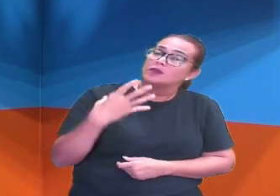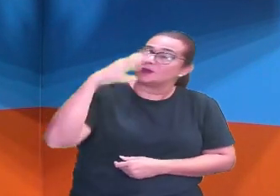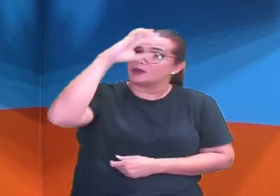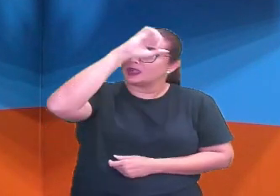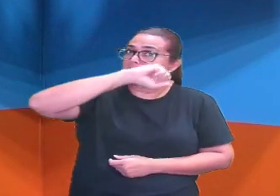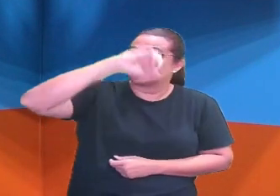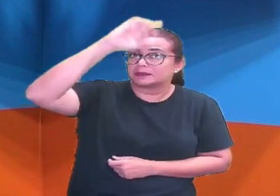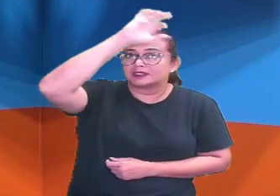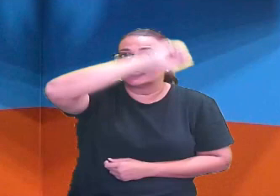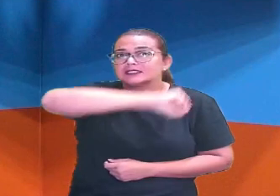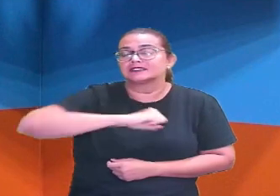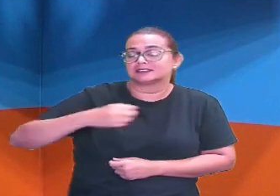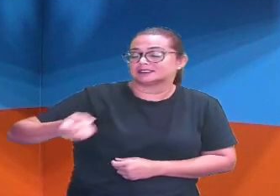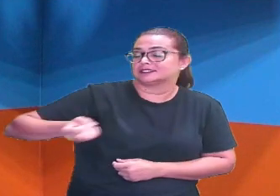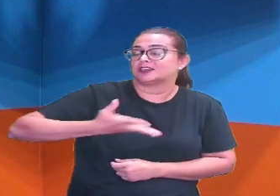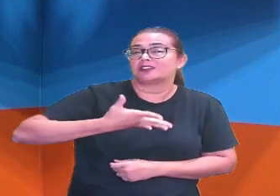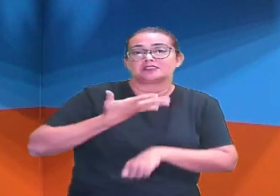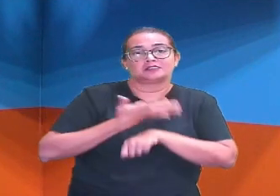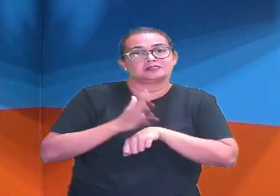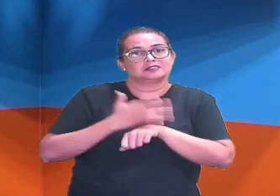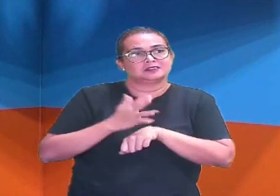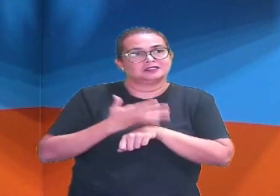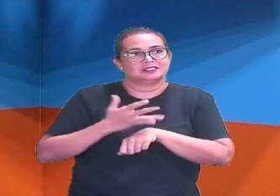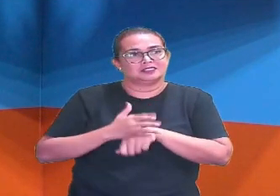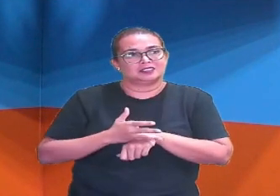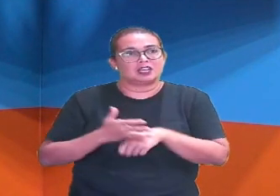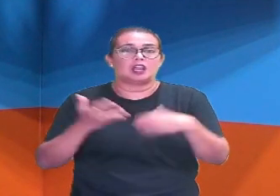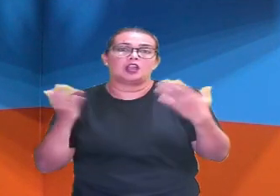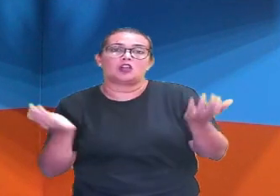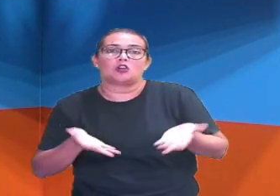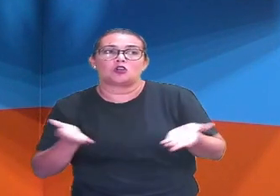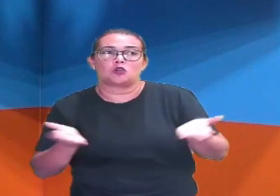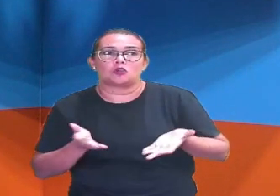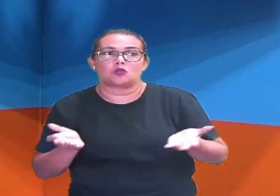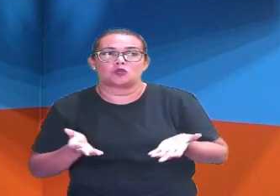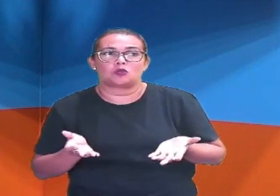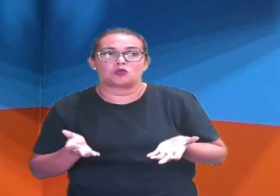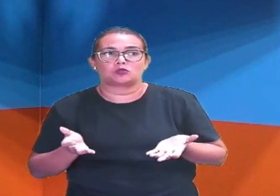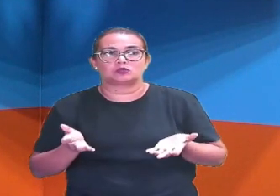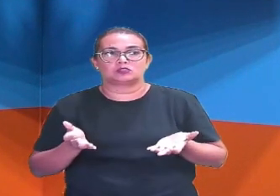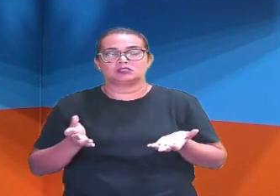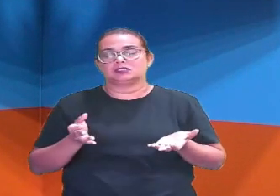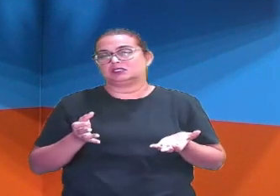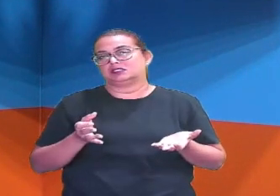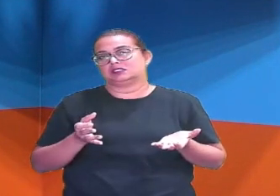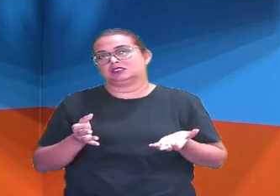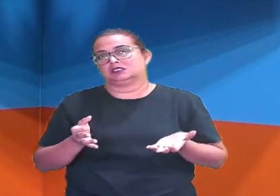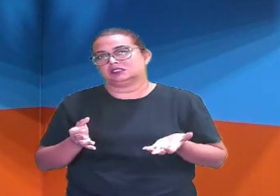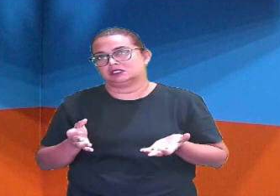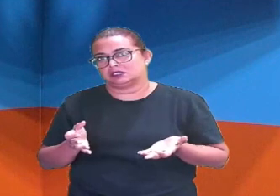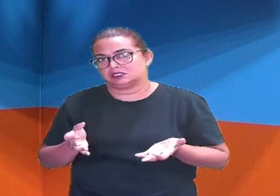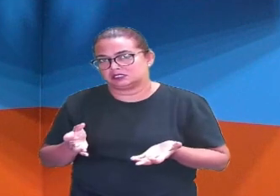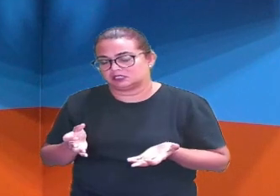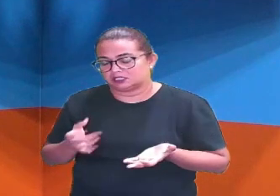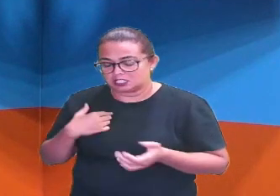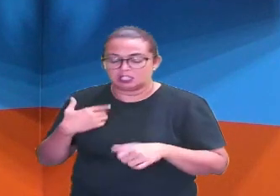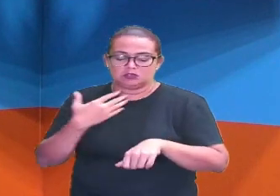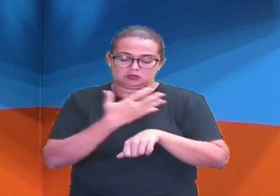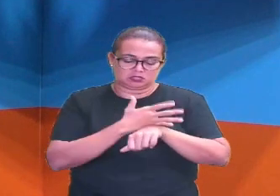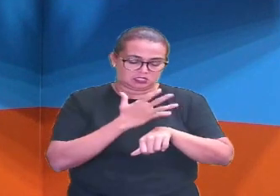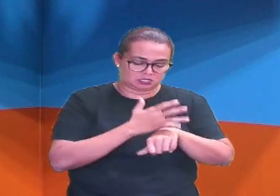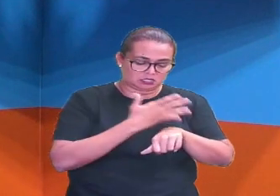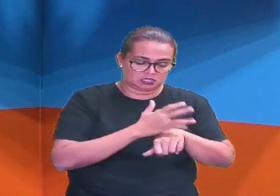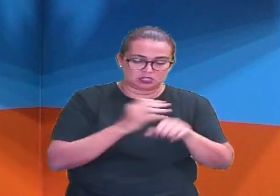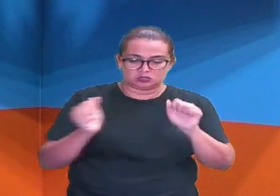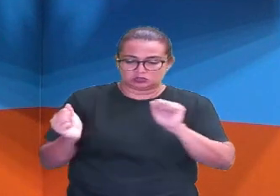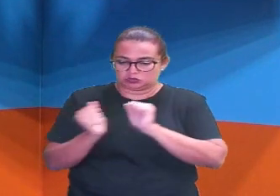uma forma de praticar. Hoje, professora, eu fiz os exercícios junto com